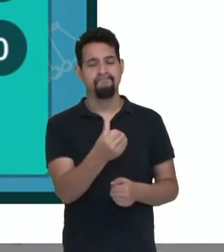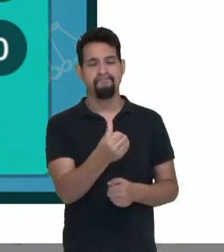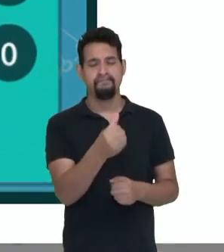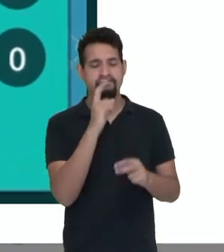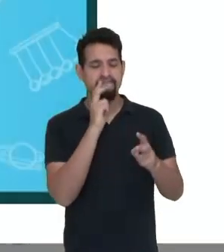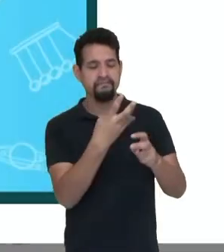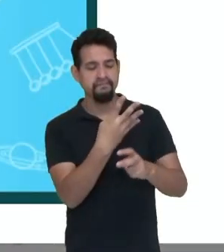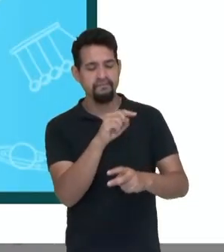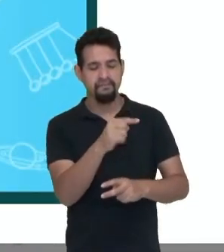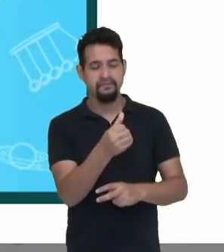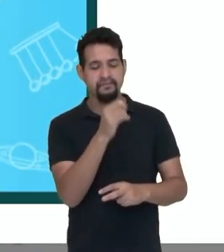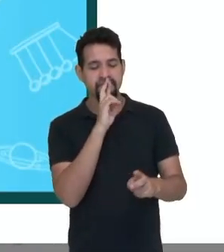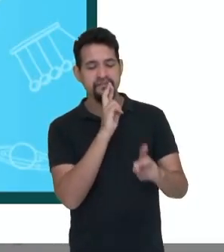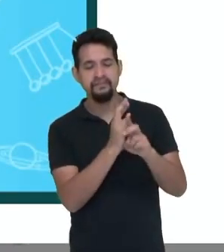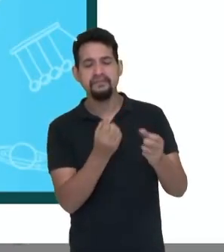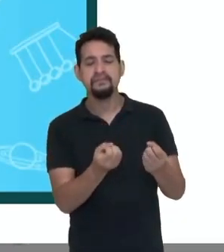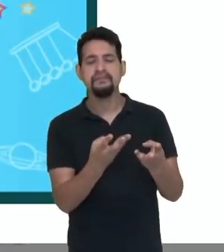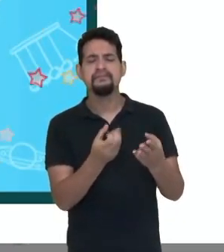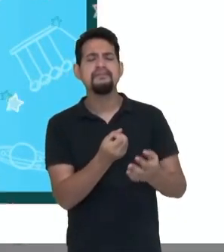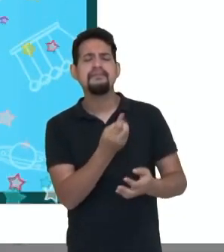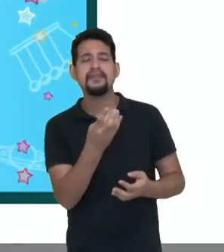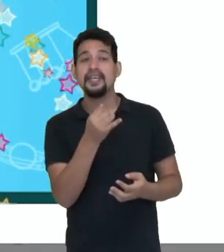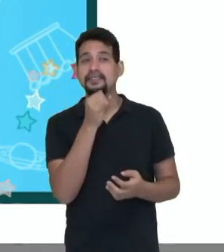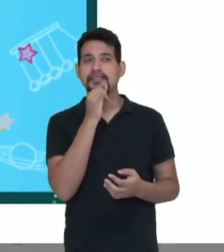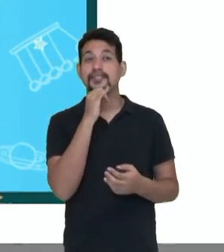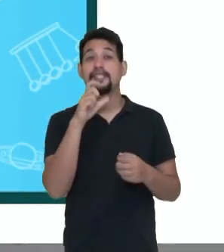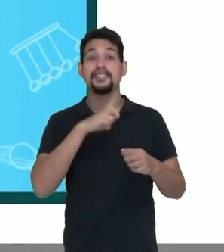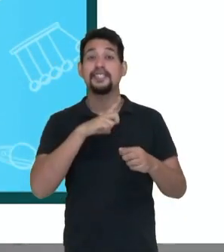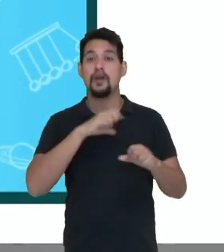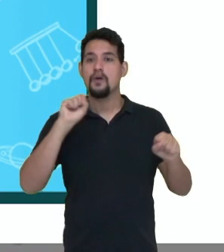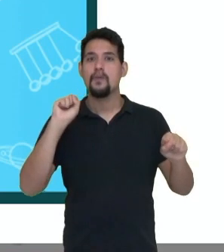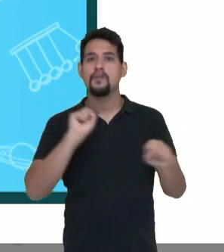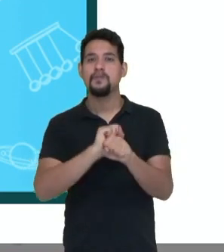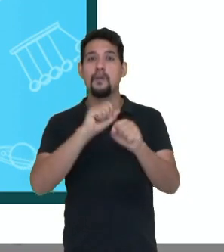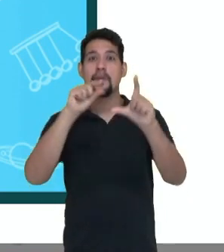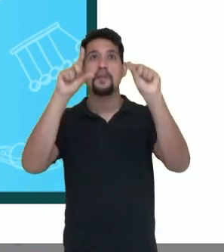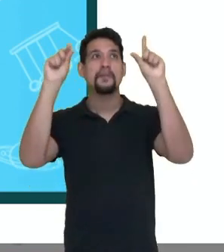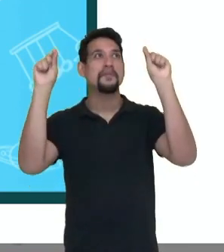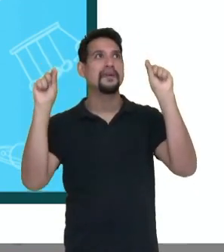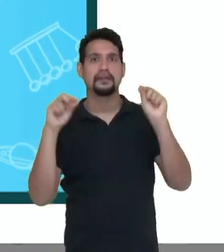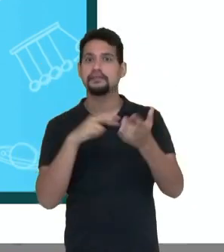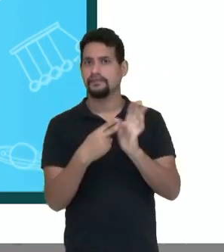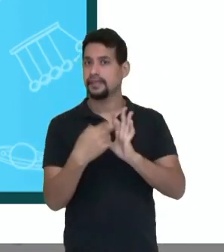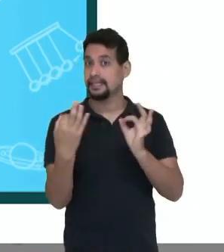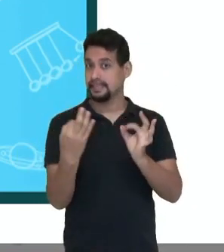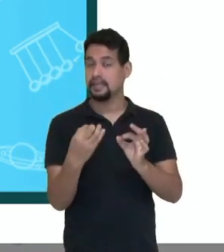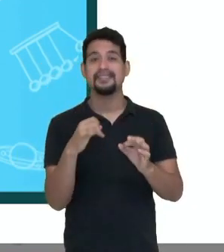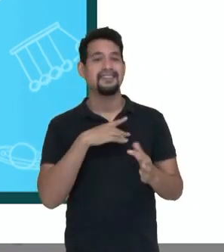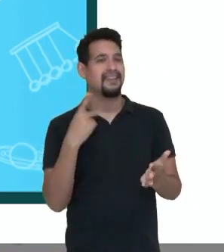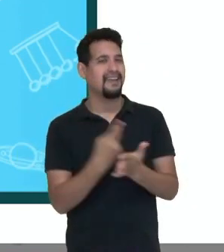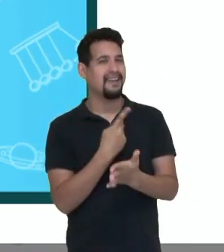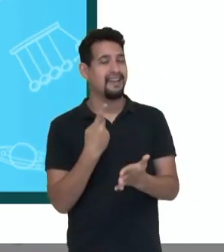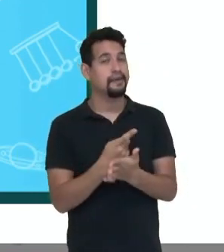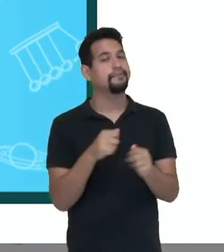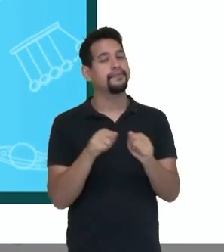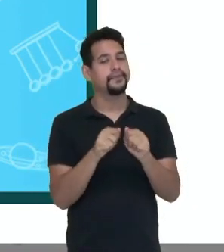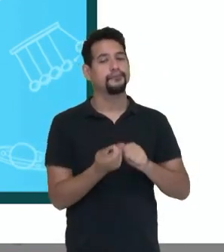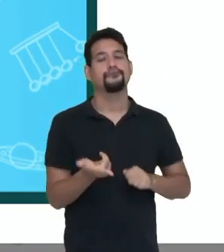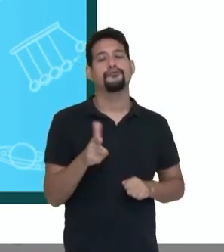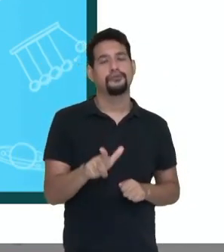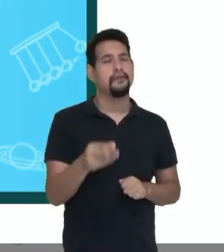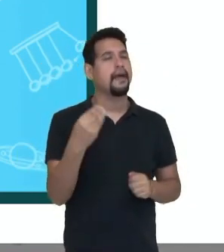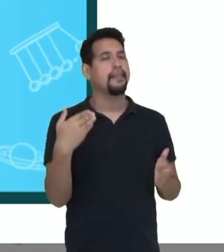6, então, prontinho aqui. Quando chove estrelinha é porque deu tudo certo. Se a gente coloca um valorzinho errado, você tem que fazer